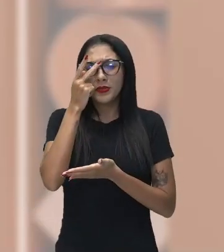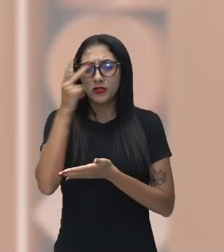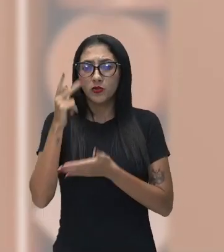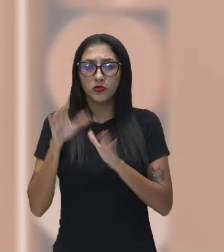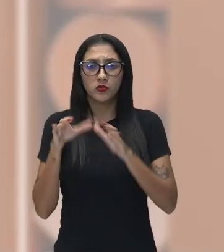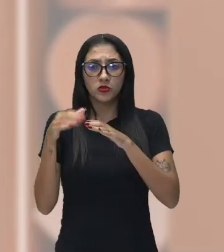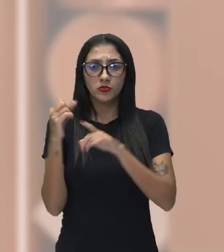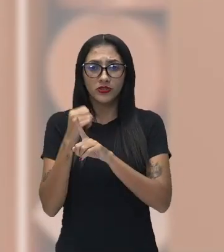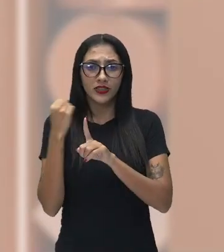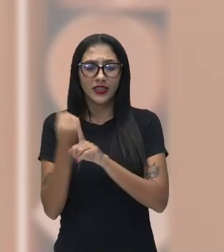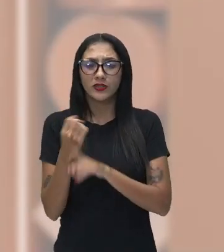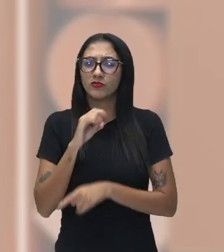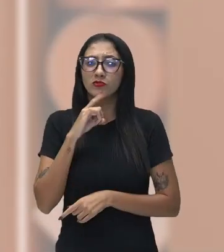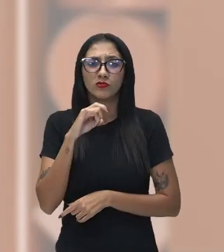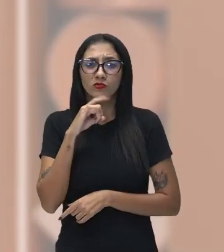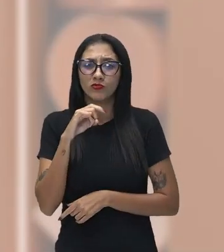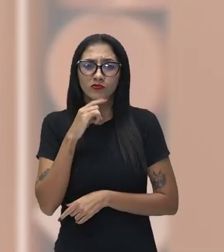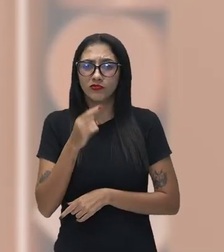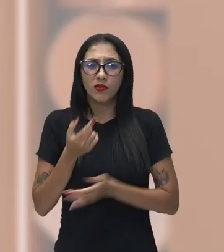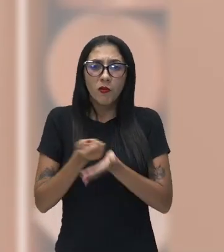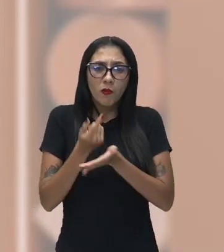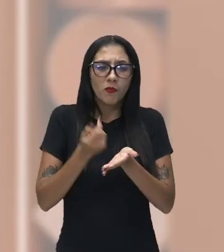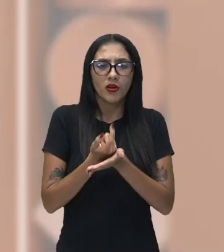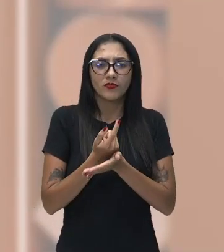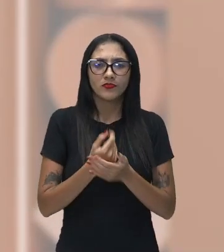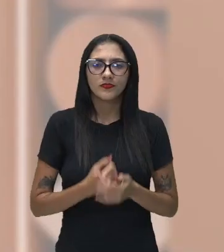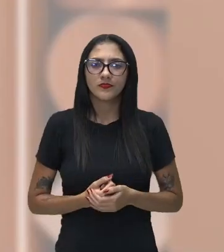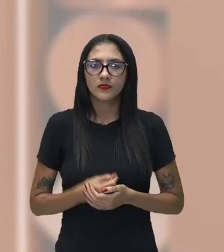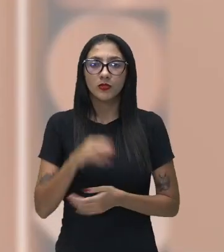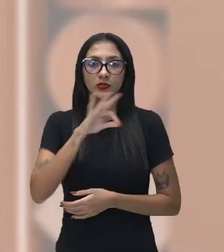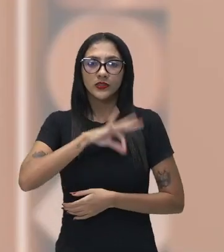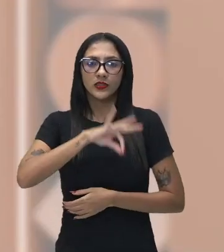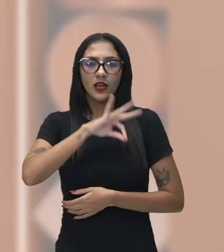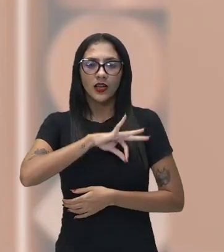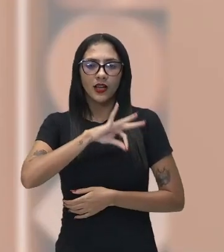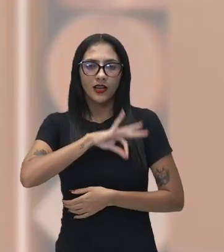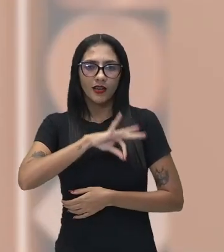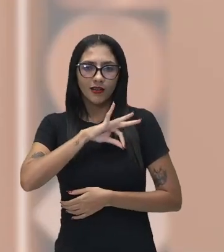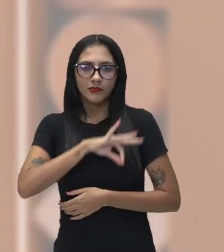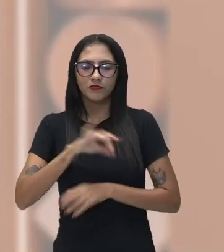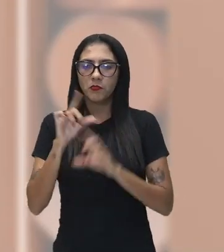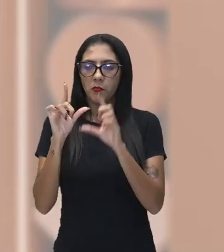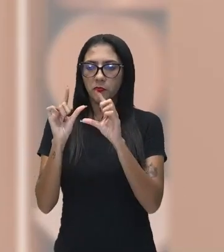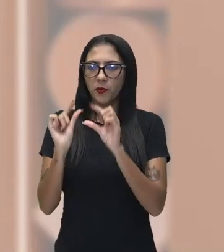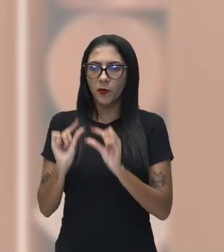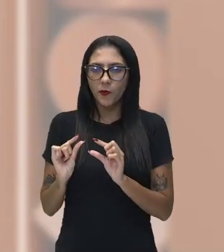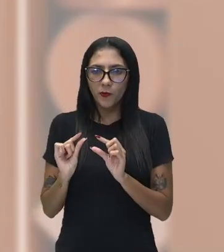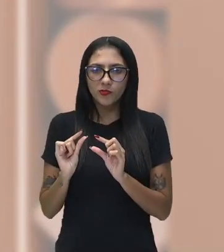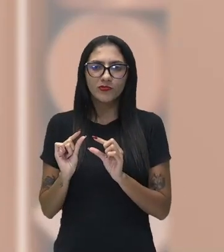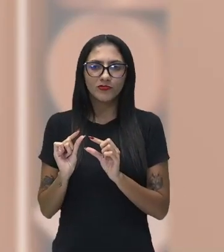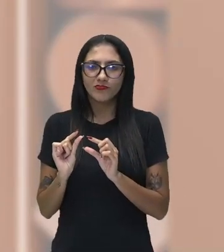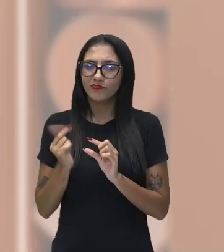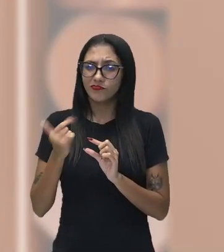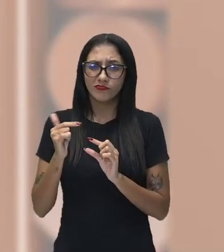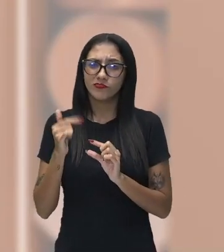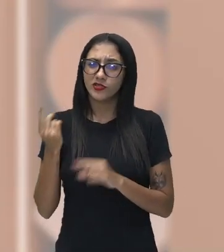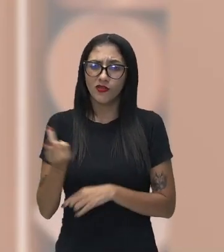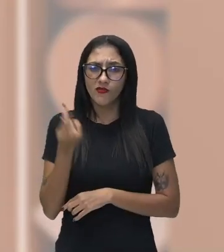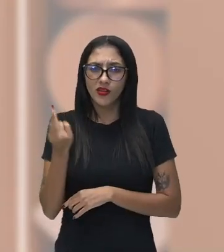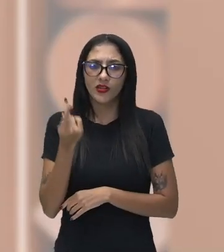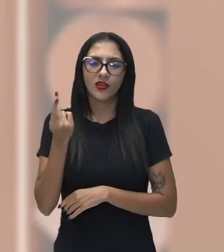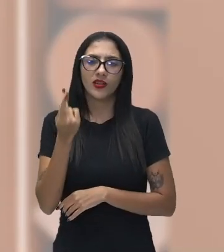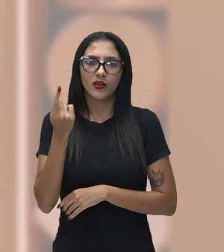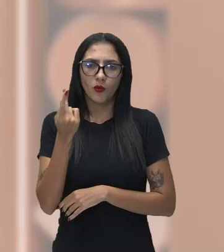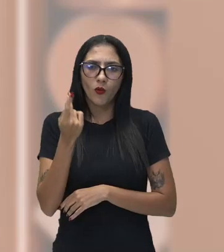de comprar produtos. Além dos salários, né, dos trabalhadores que não acompanhavam essa mesma valorização que o mercado dava